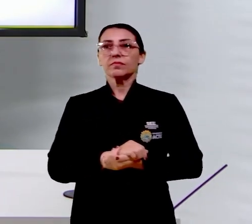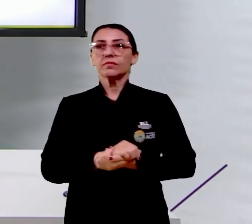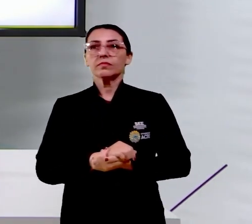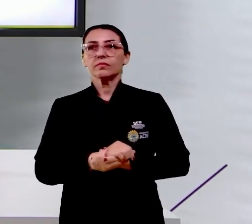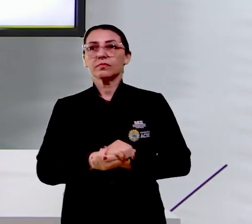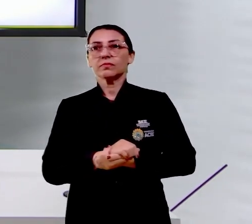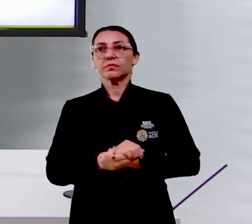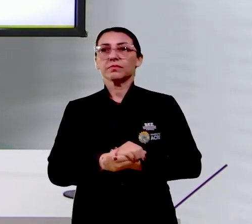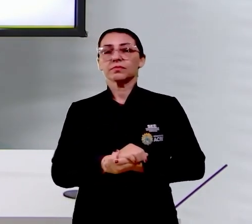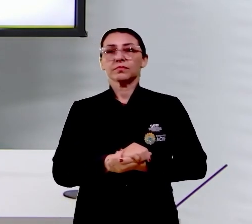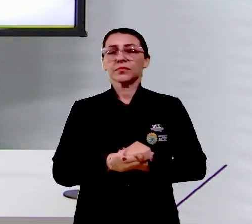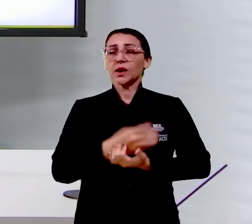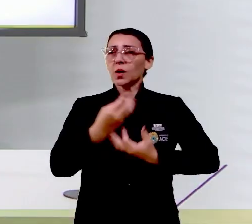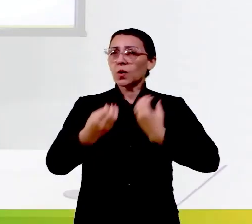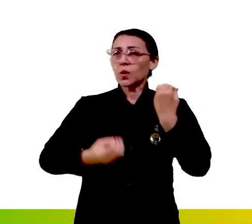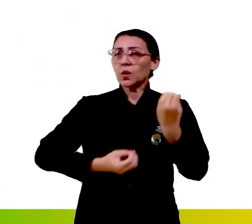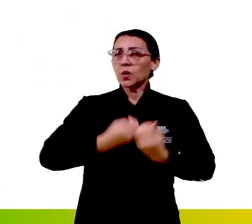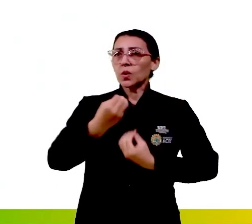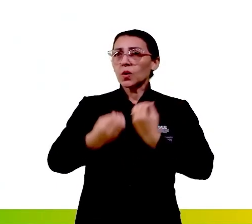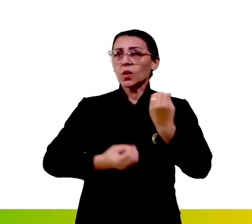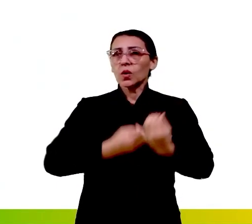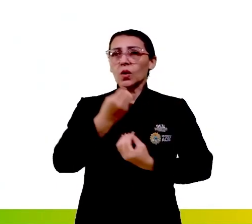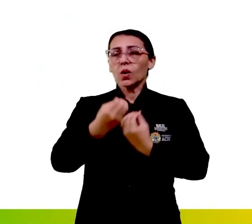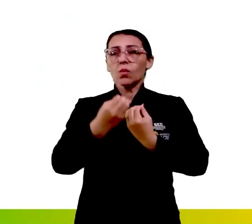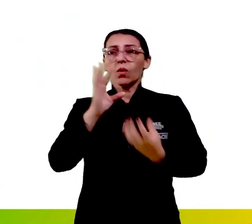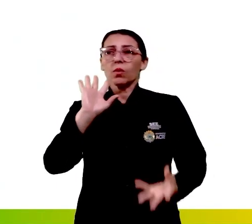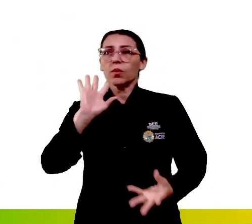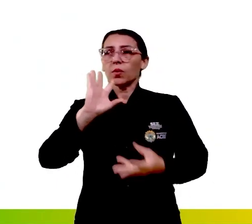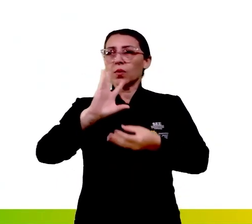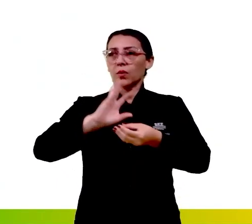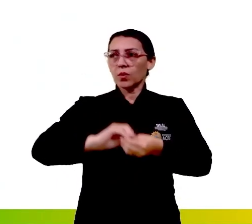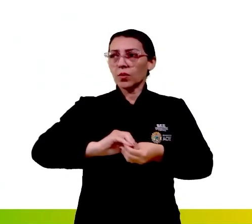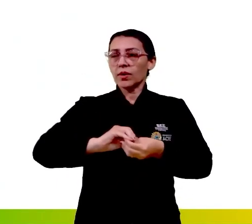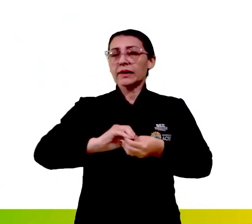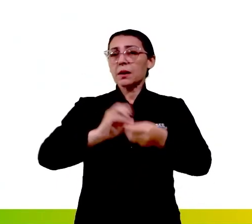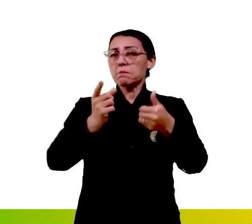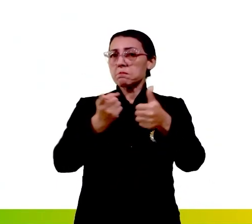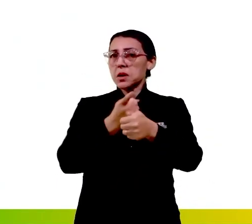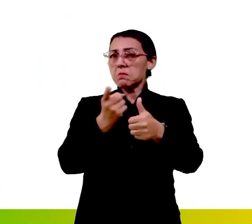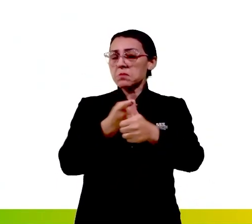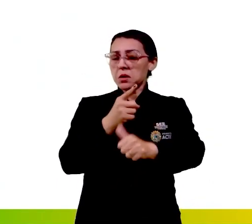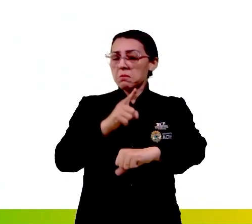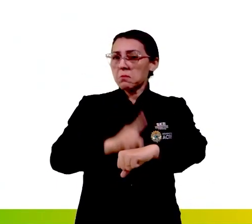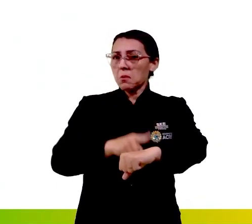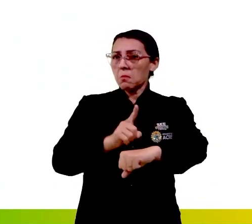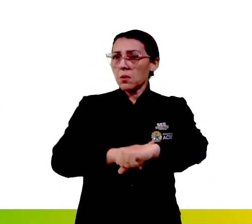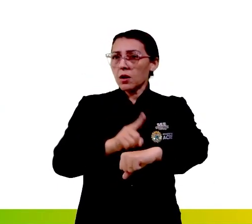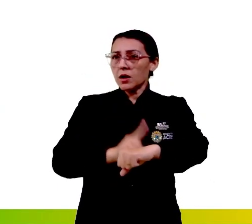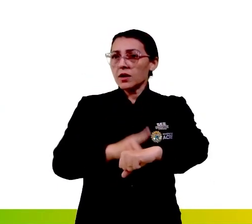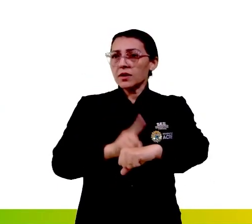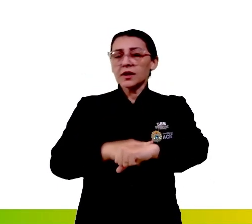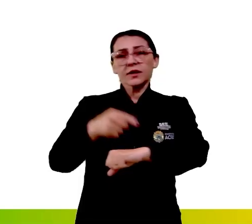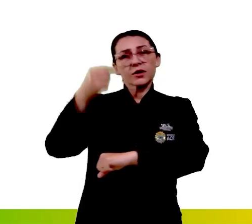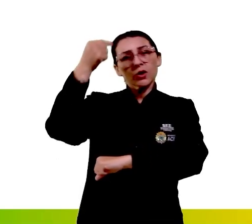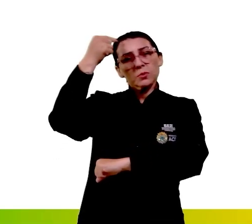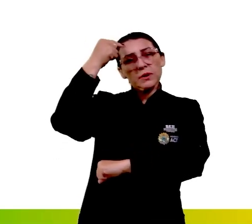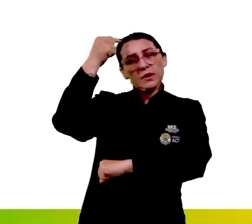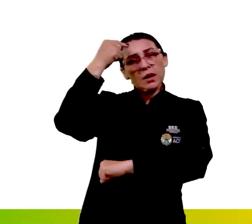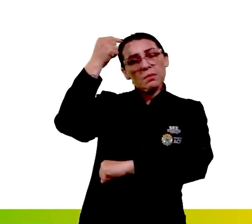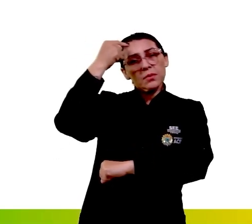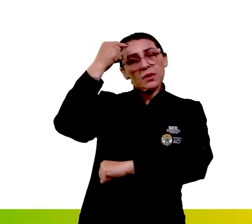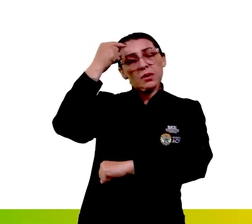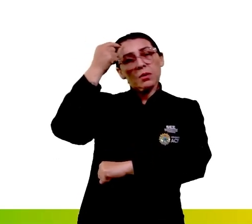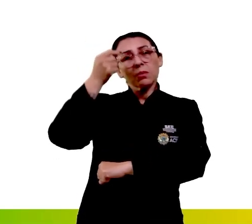Então, como é que nós podemos concluir esse primeiro momento dessa nossa reflexão? Então,